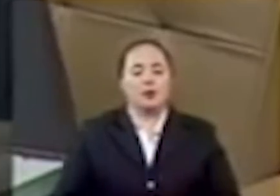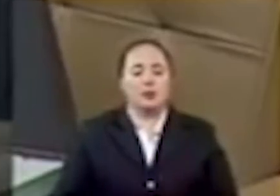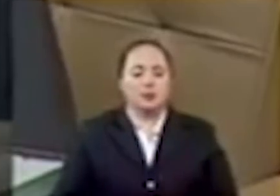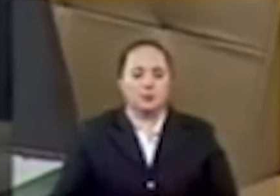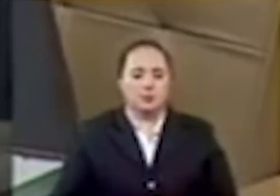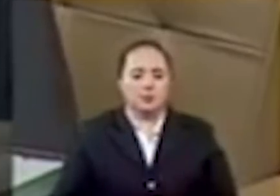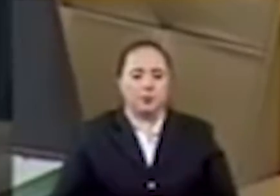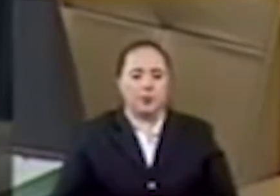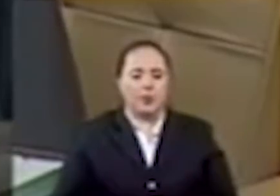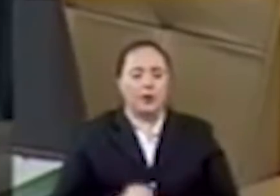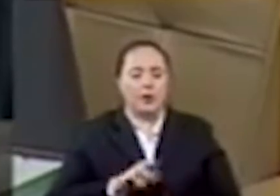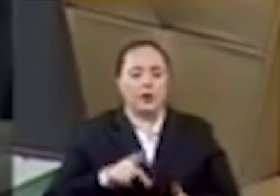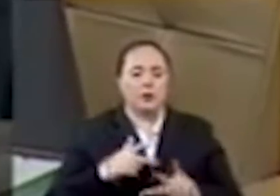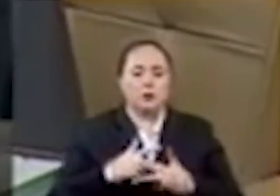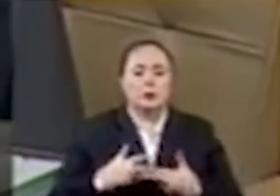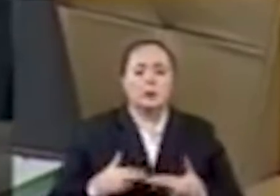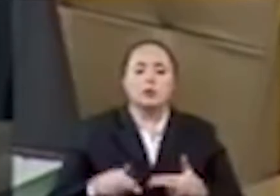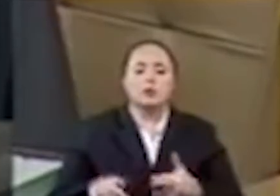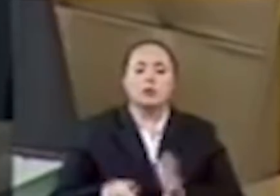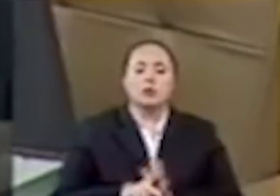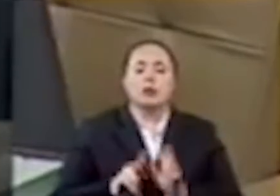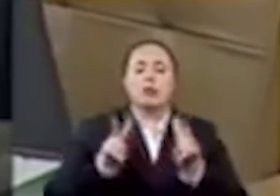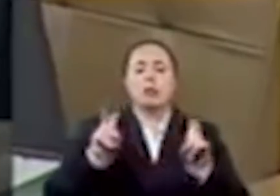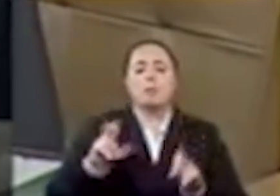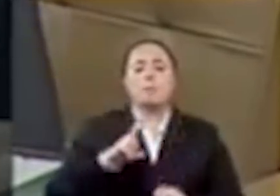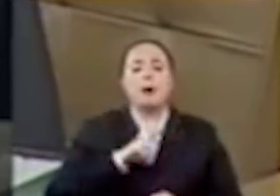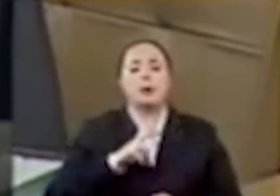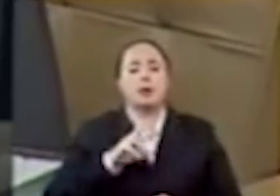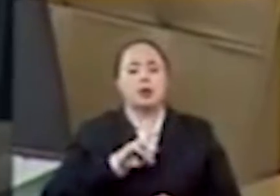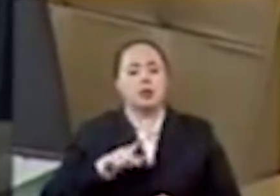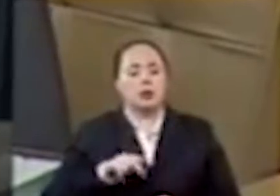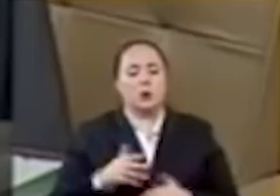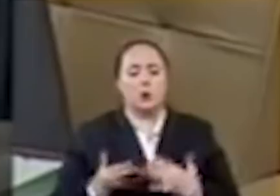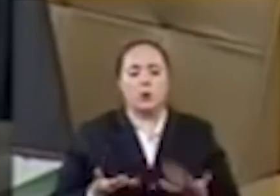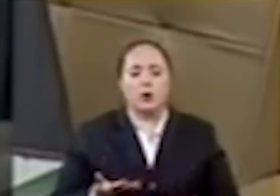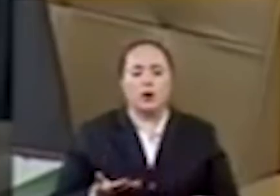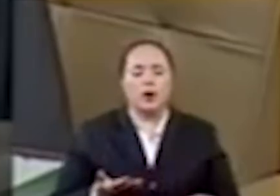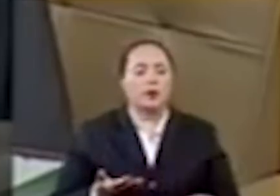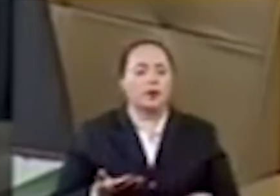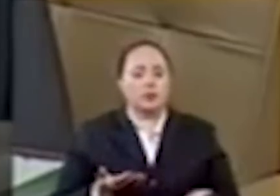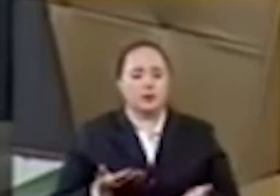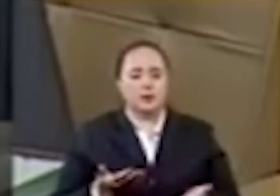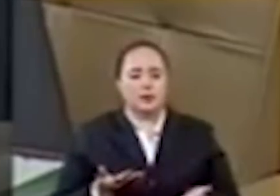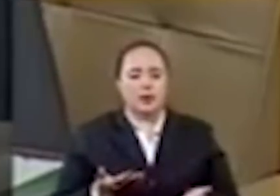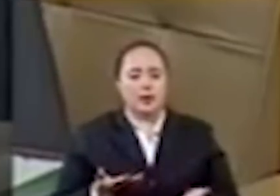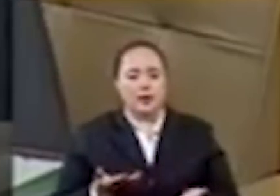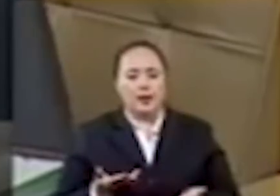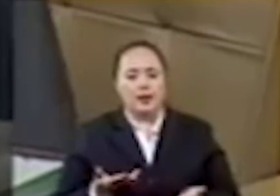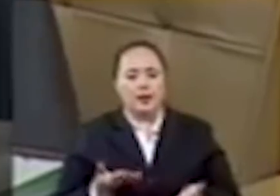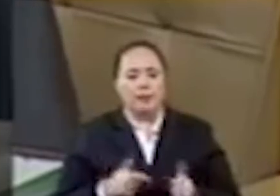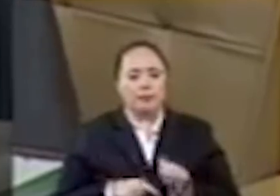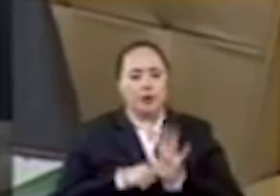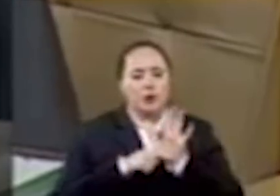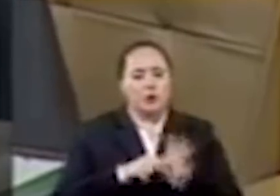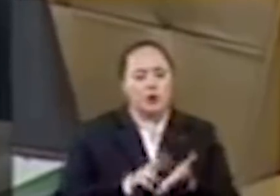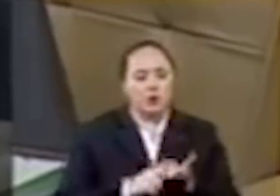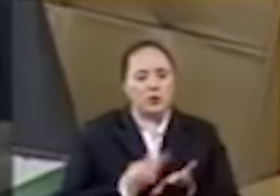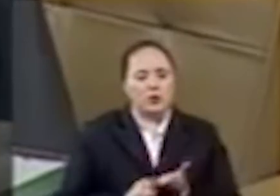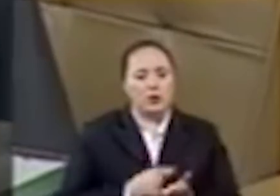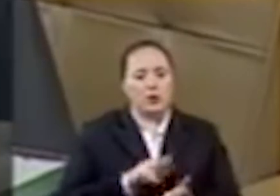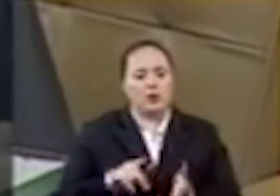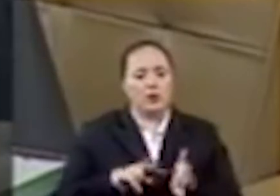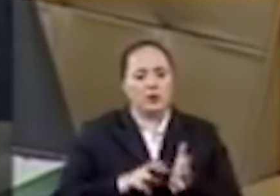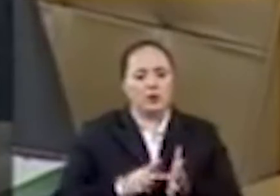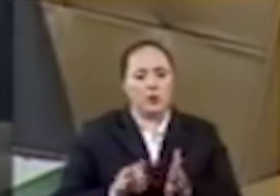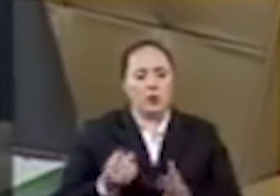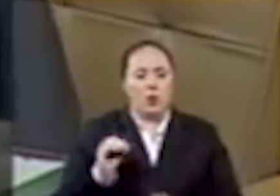circunstâncias e situações particulares que, não obstante iluminem a interpretação, não constituem o